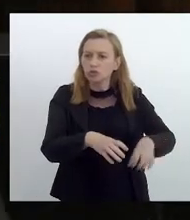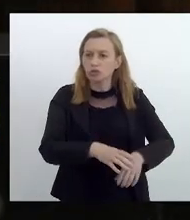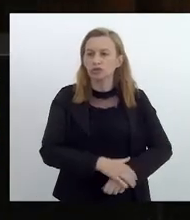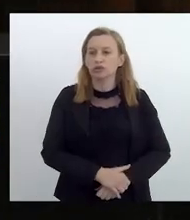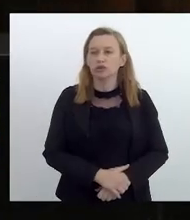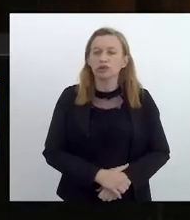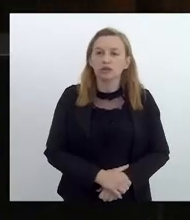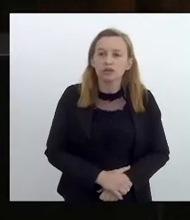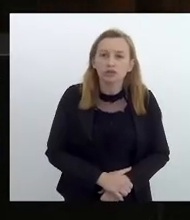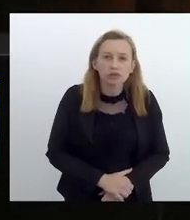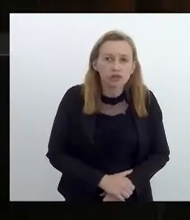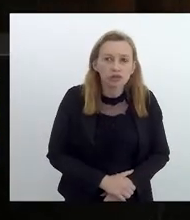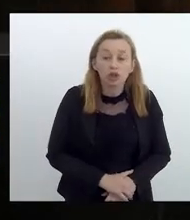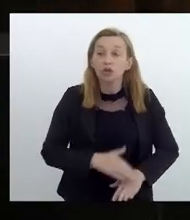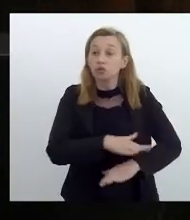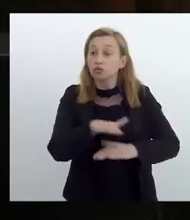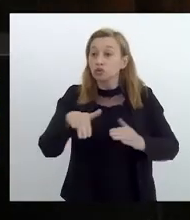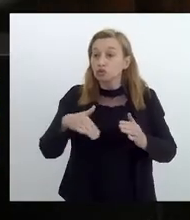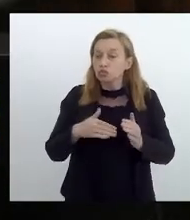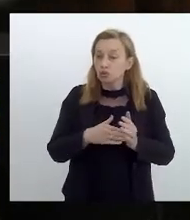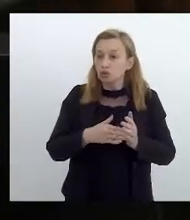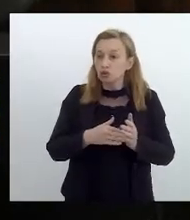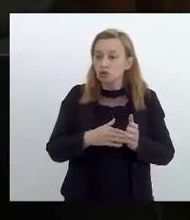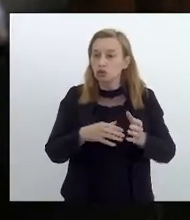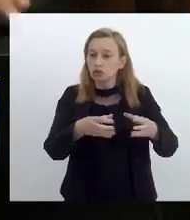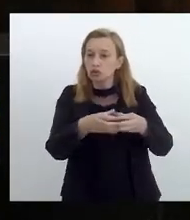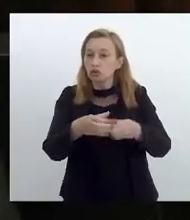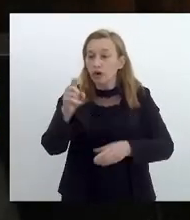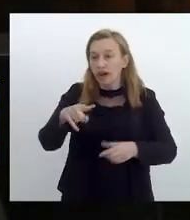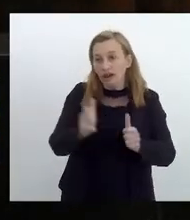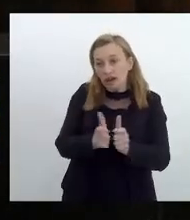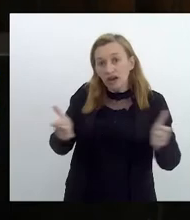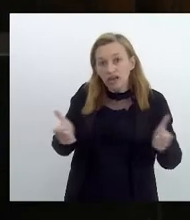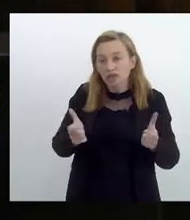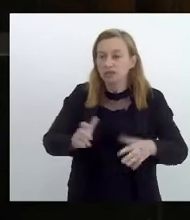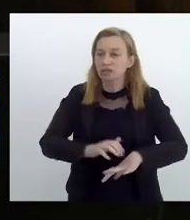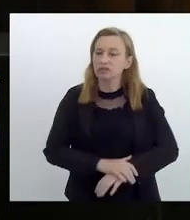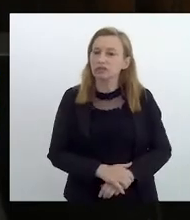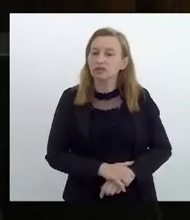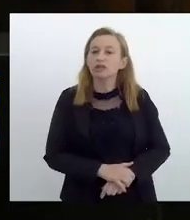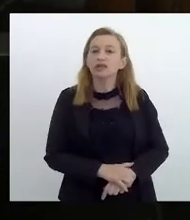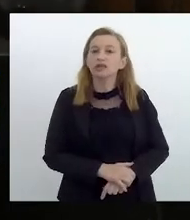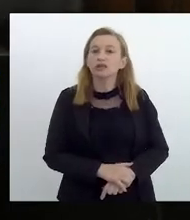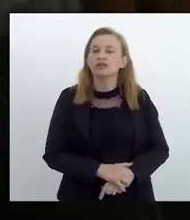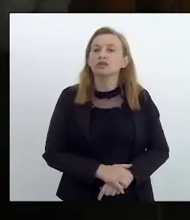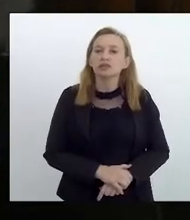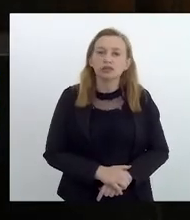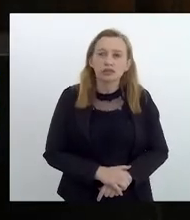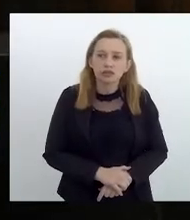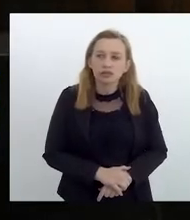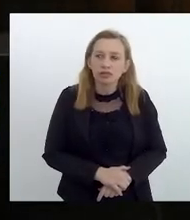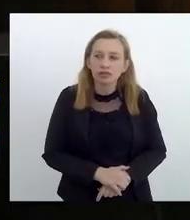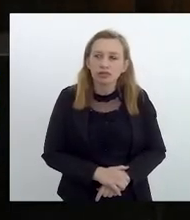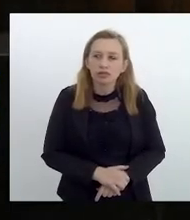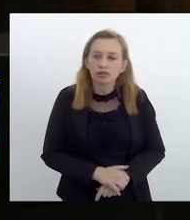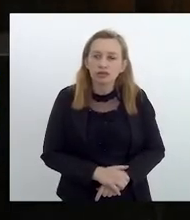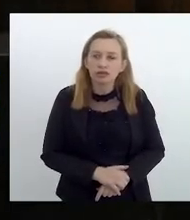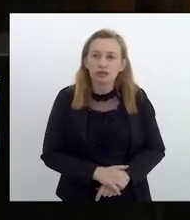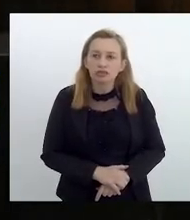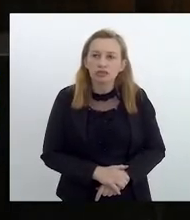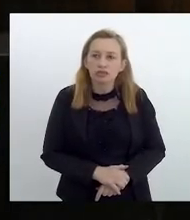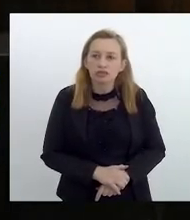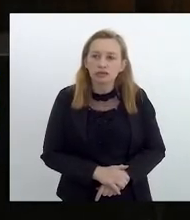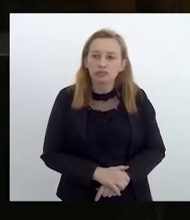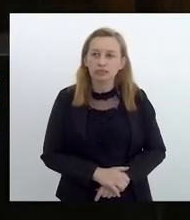em todas as categorias é muito grande esses acidentes também centrarem estão